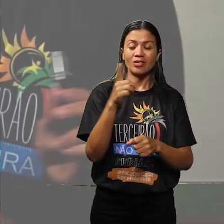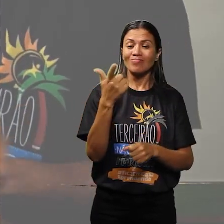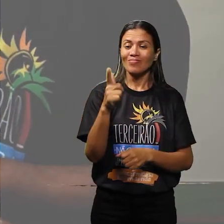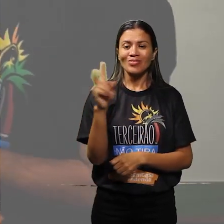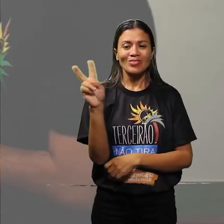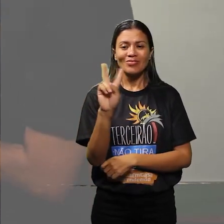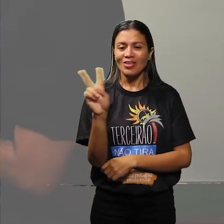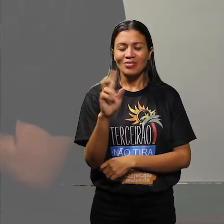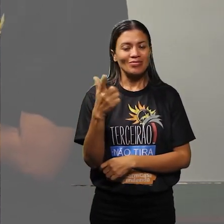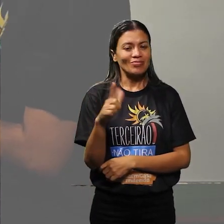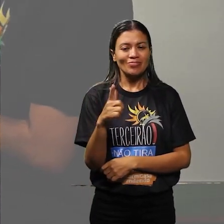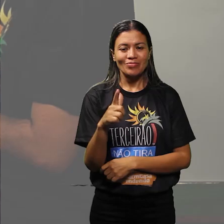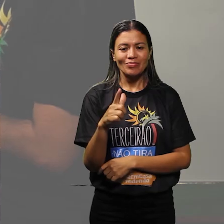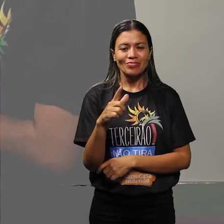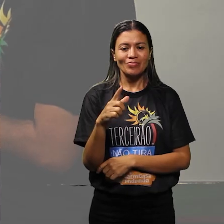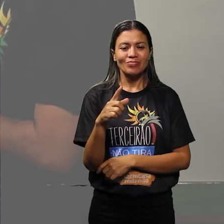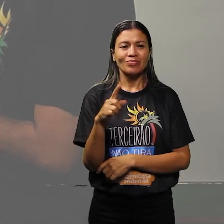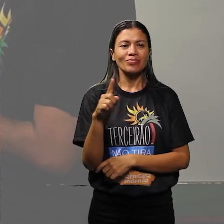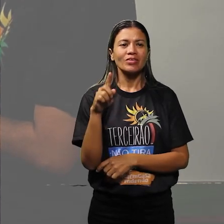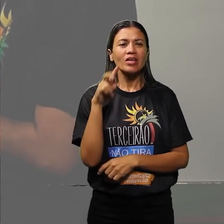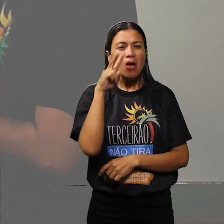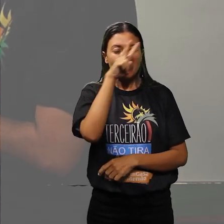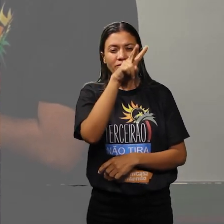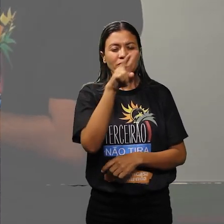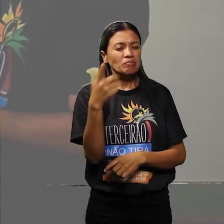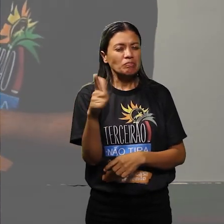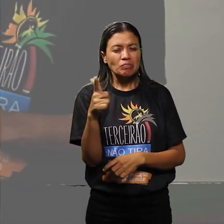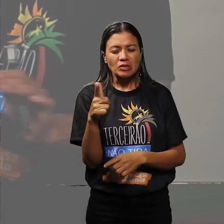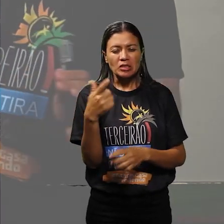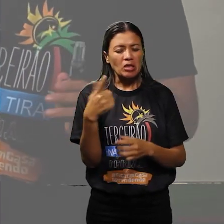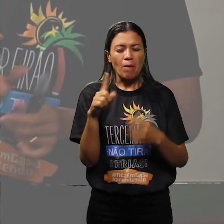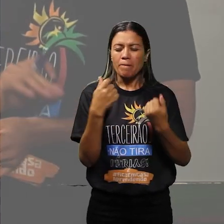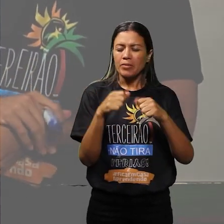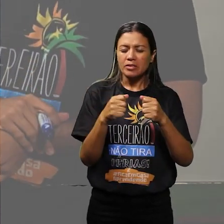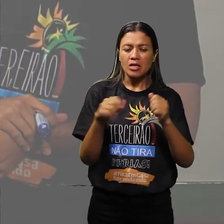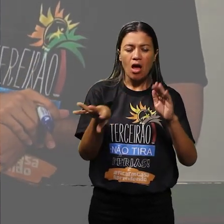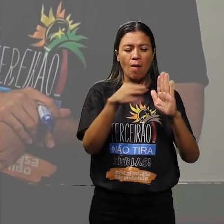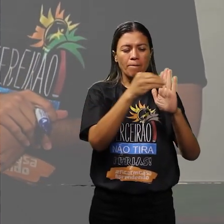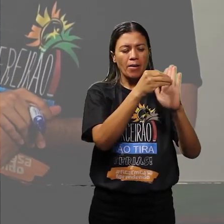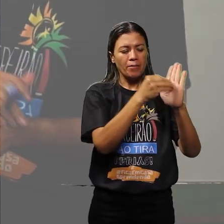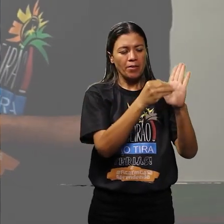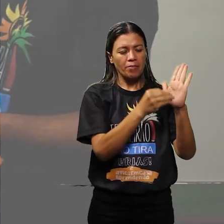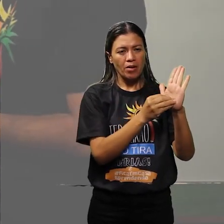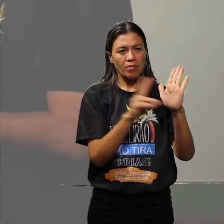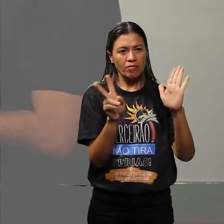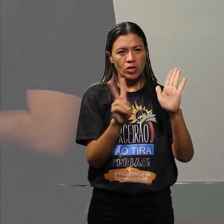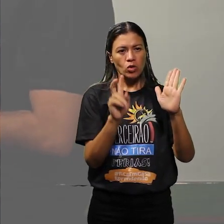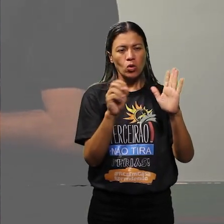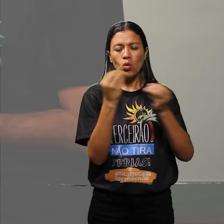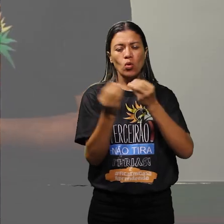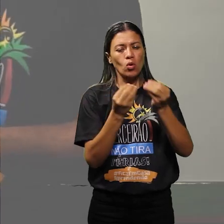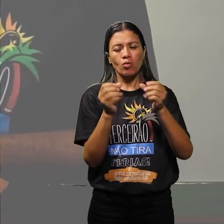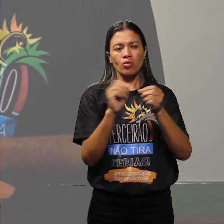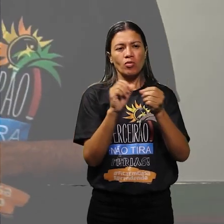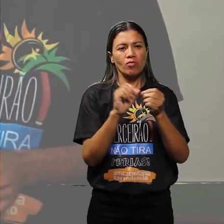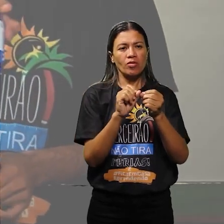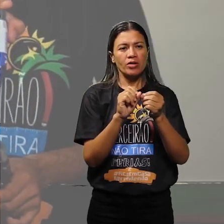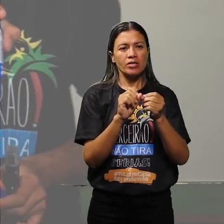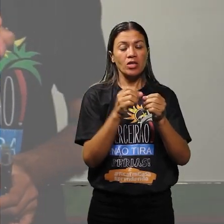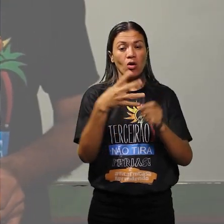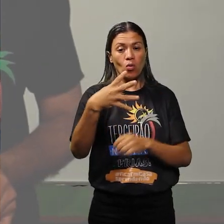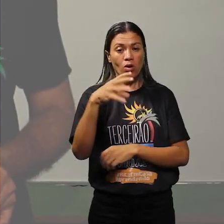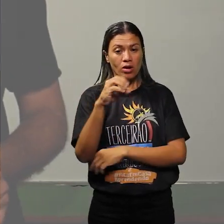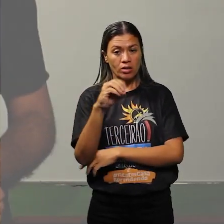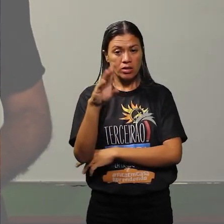valor da intensidade dessa daqui, ó, que é uma constante, ele não me deu, eu não preciso nem colocar valor. O que eu faço? Eu vou fazer o seguinte, eu vou pegar os